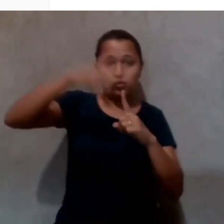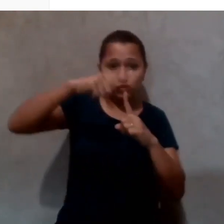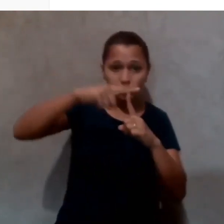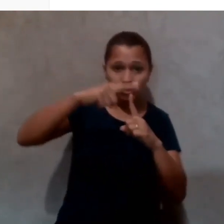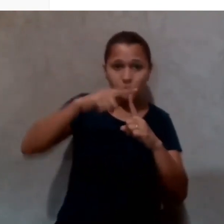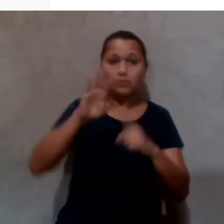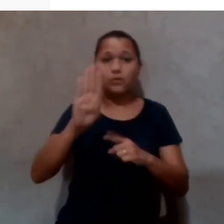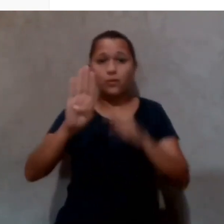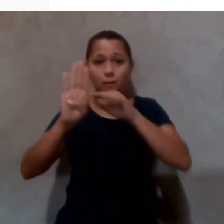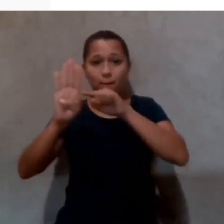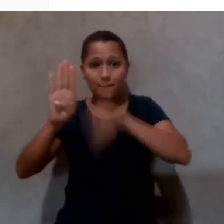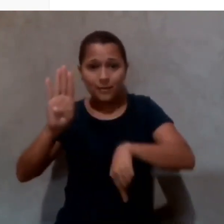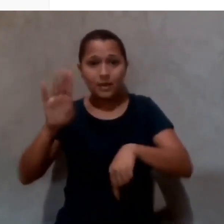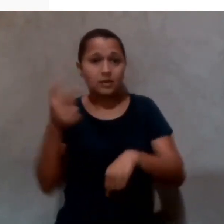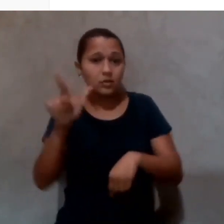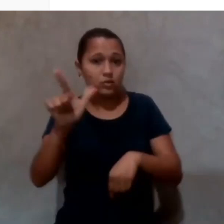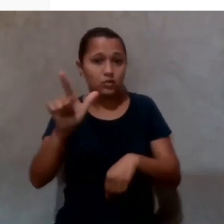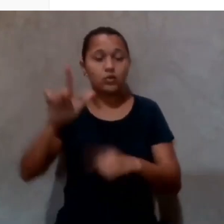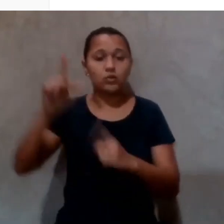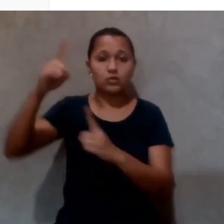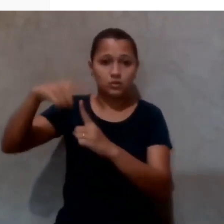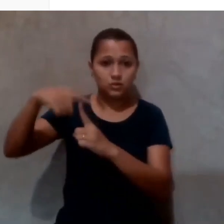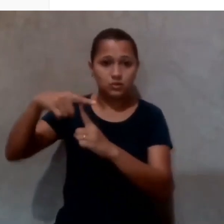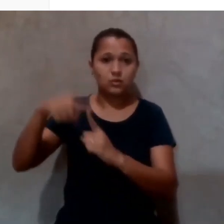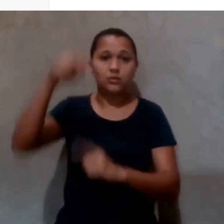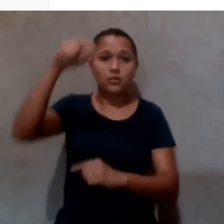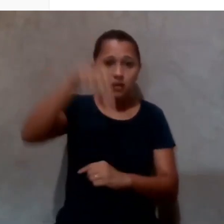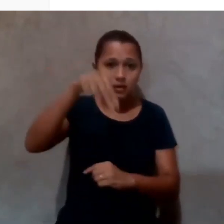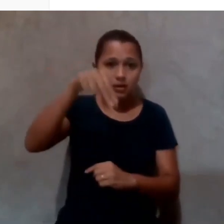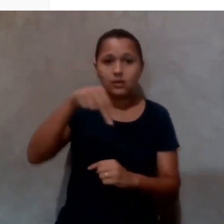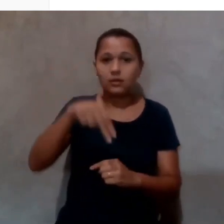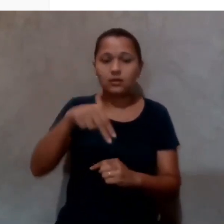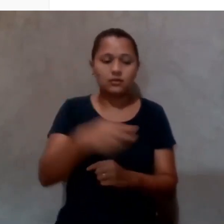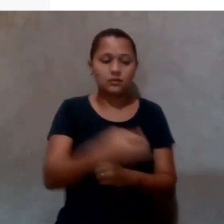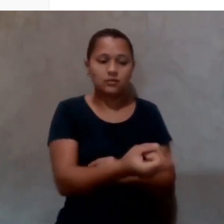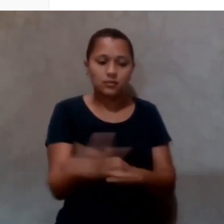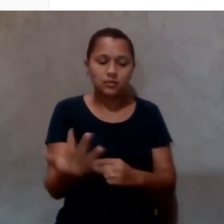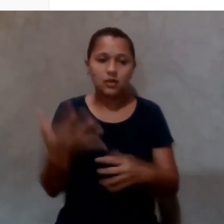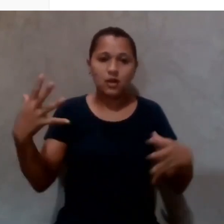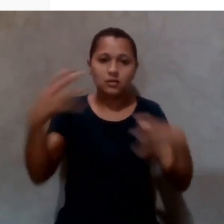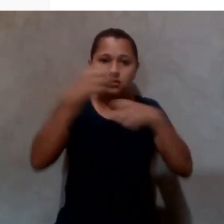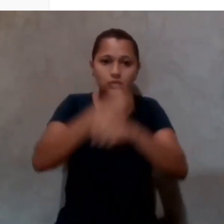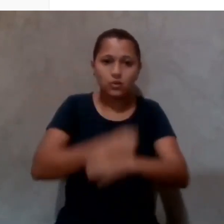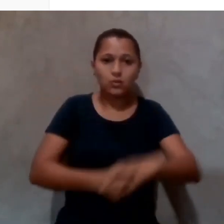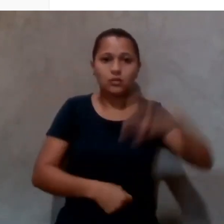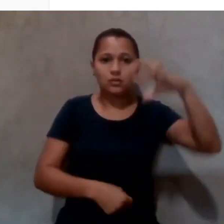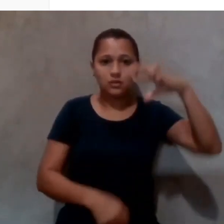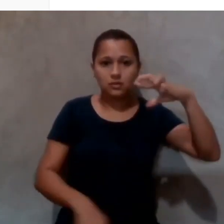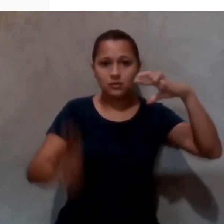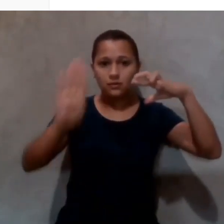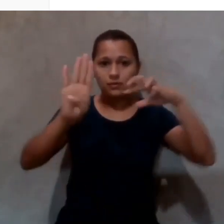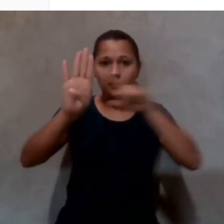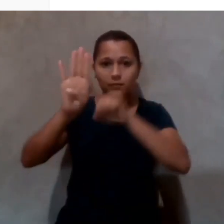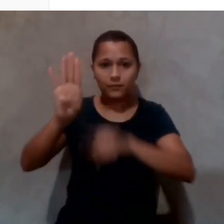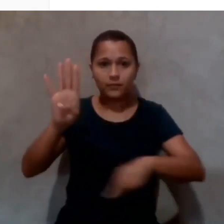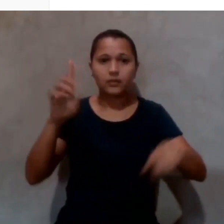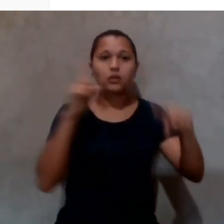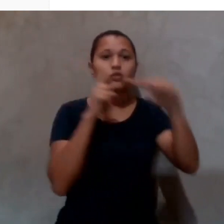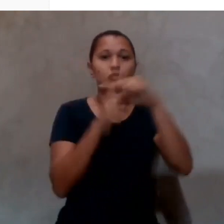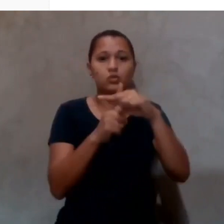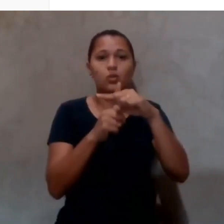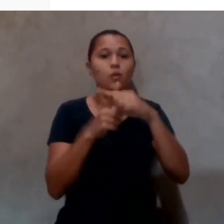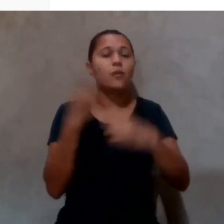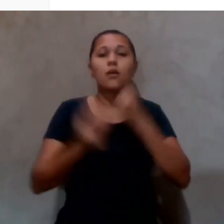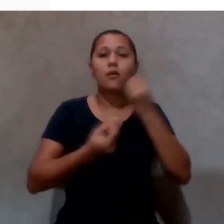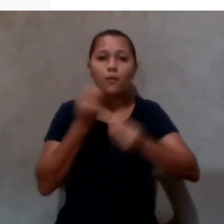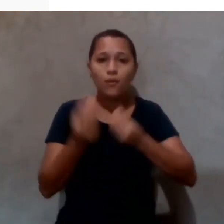seguinte relação: n fatorial dividido por alfa fatorial vezes beta fatorial. Então,